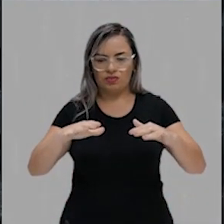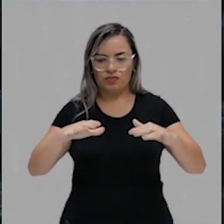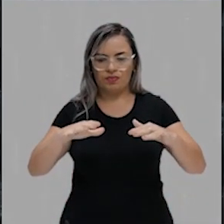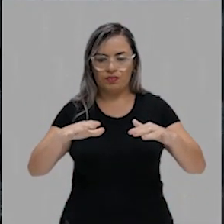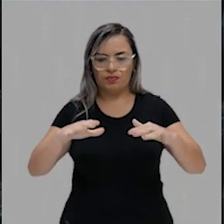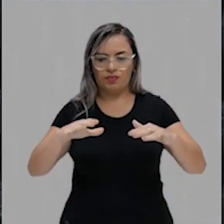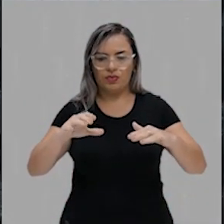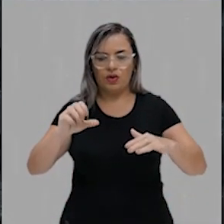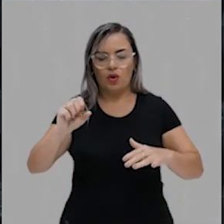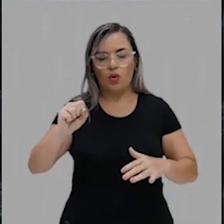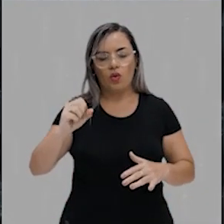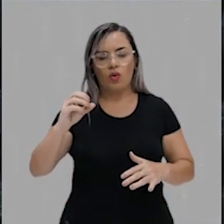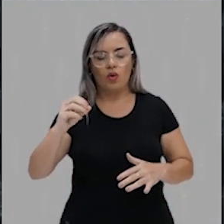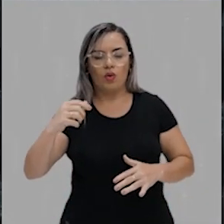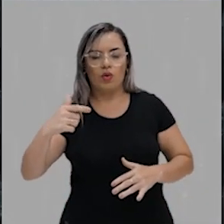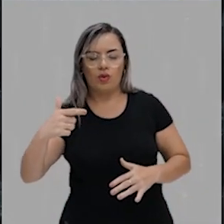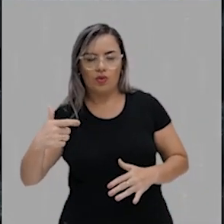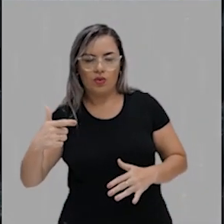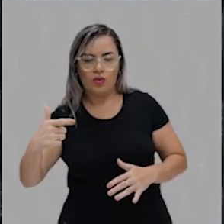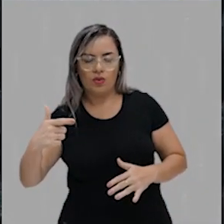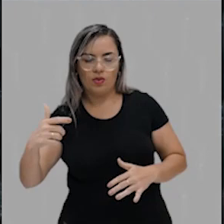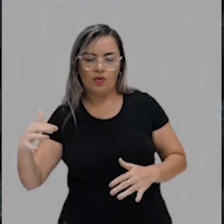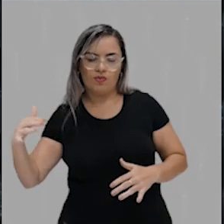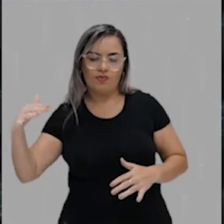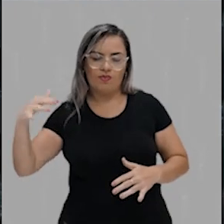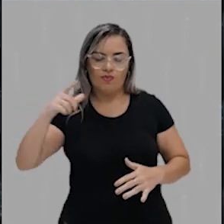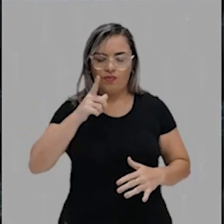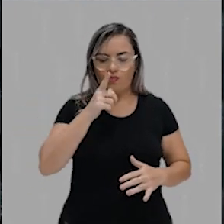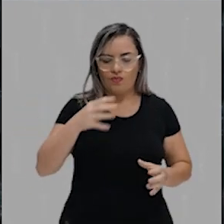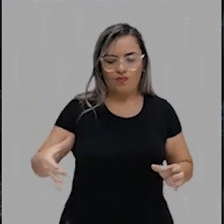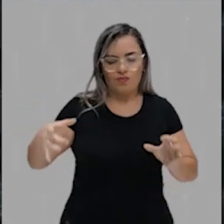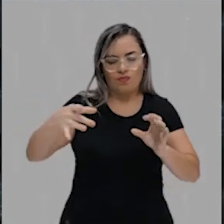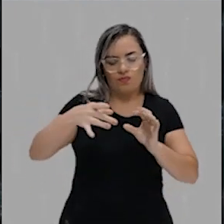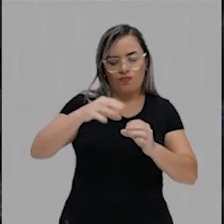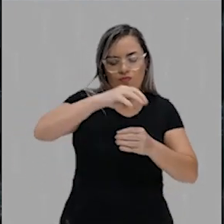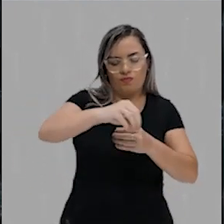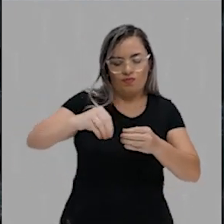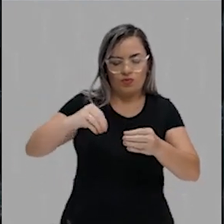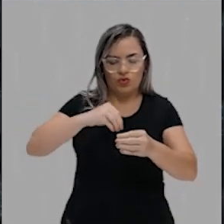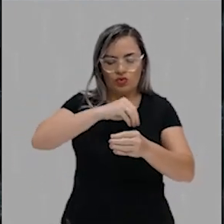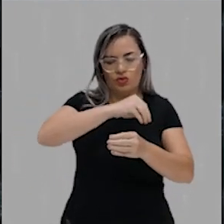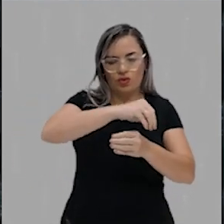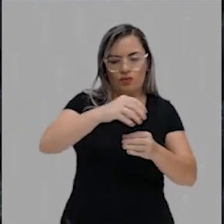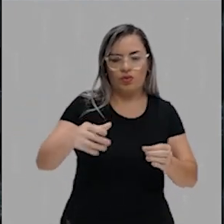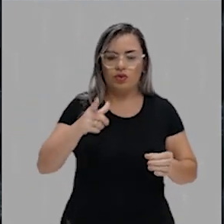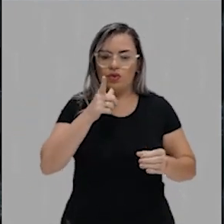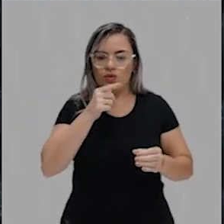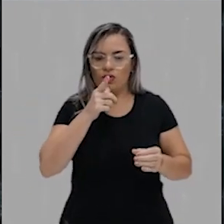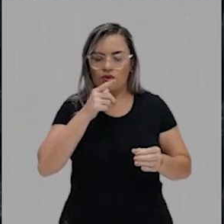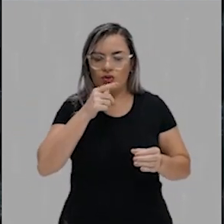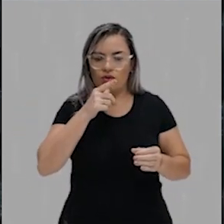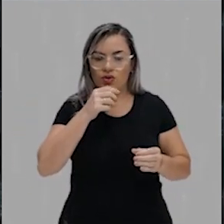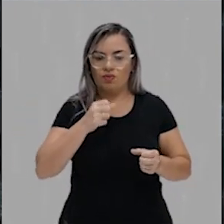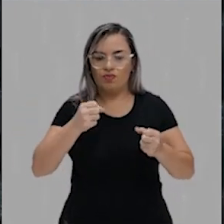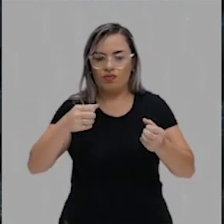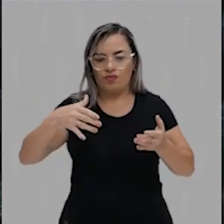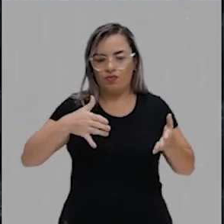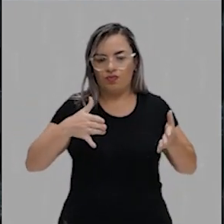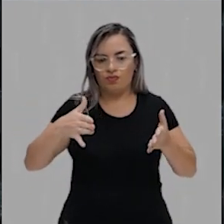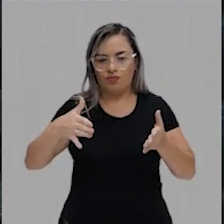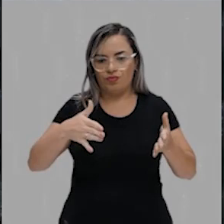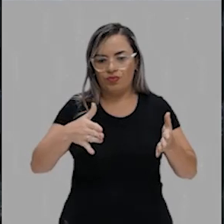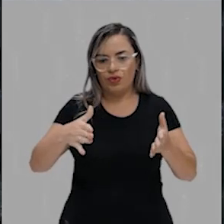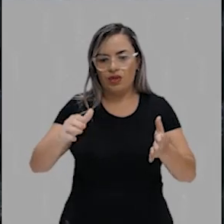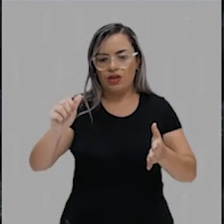atmosfera, ele vai reagir com molécula de água e pode provocar a formação de ácido